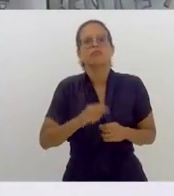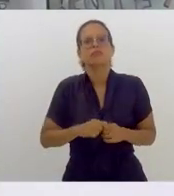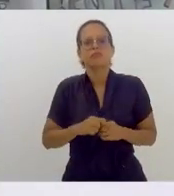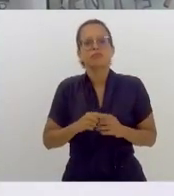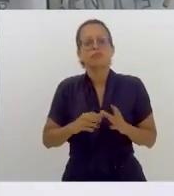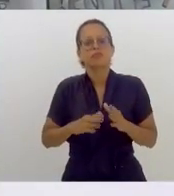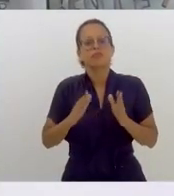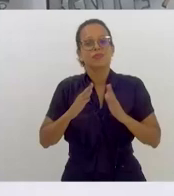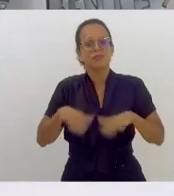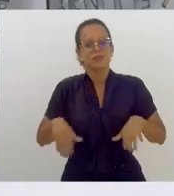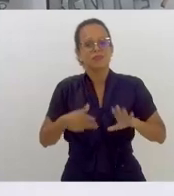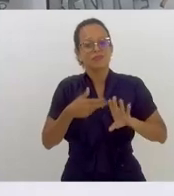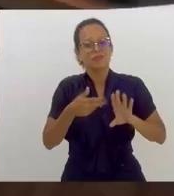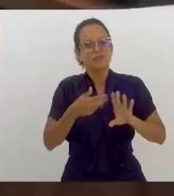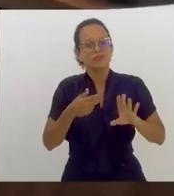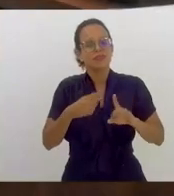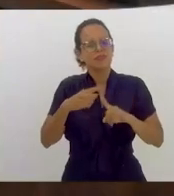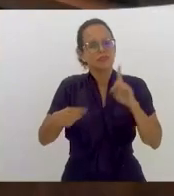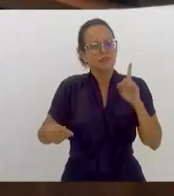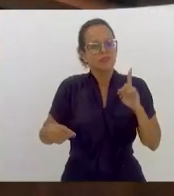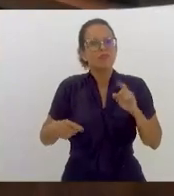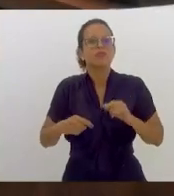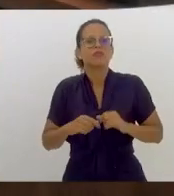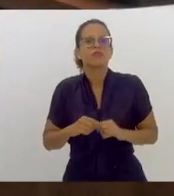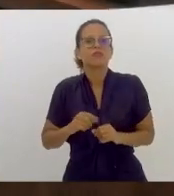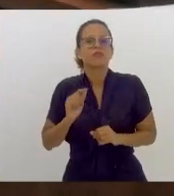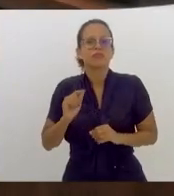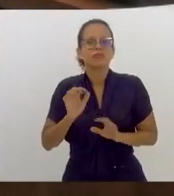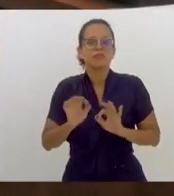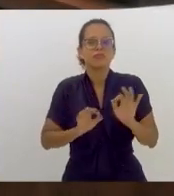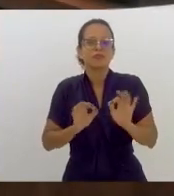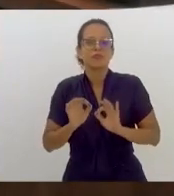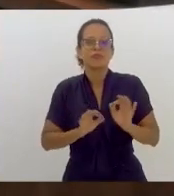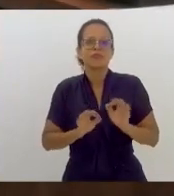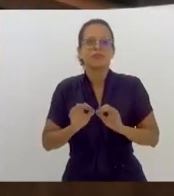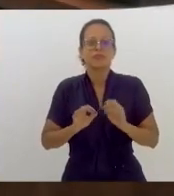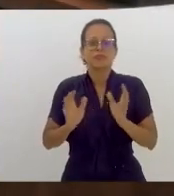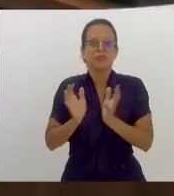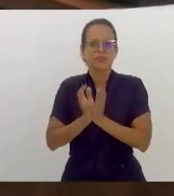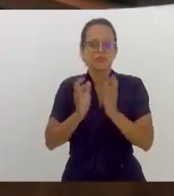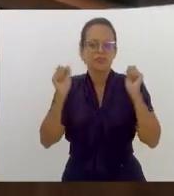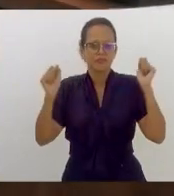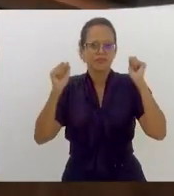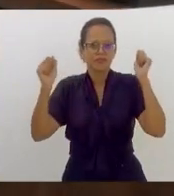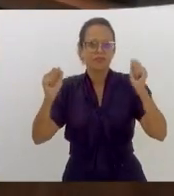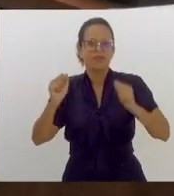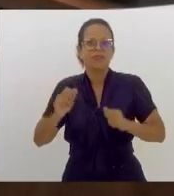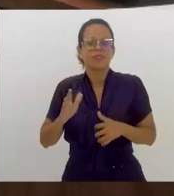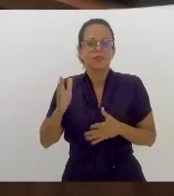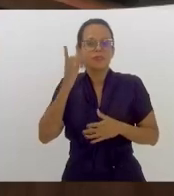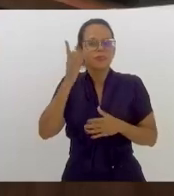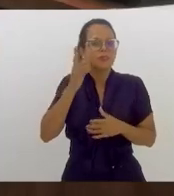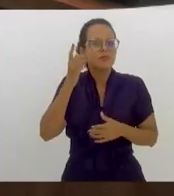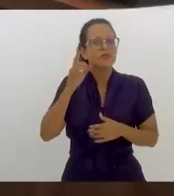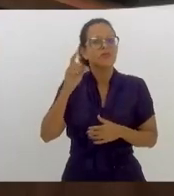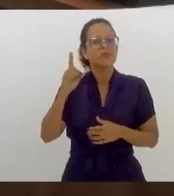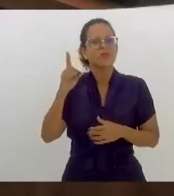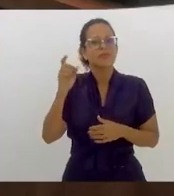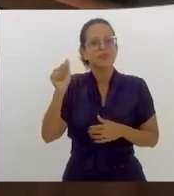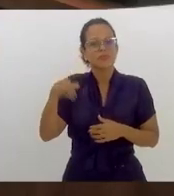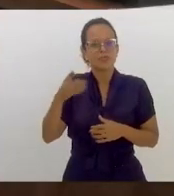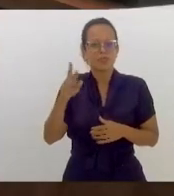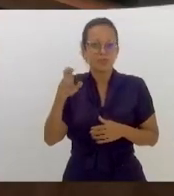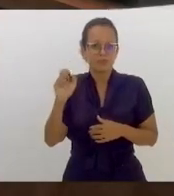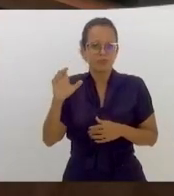do veto do projeto, parcial, do projeto das torcidas. O deputado André Siciliano foi um dos mentores